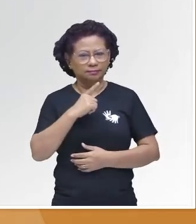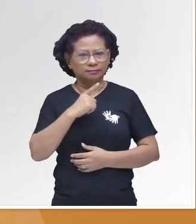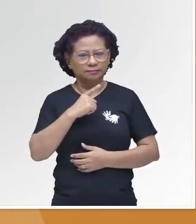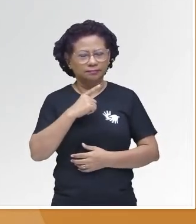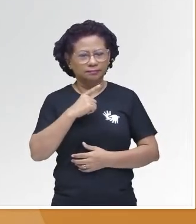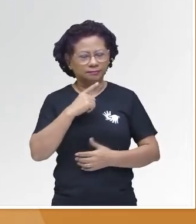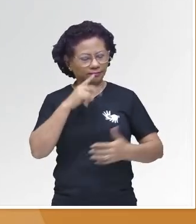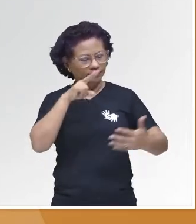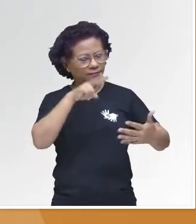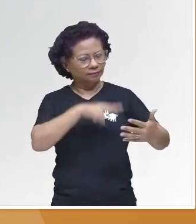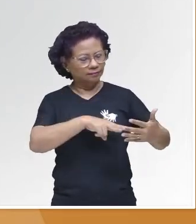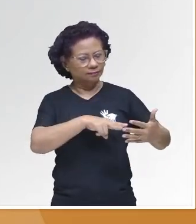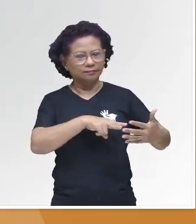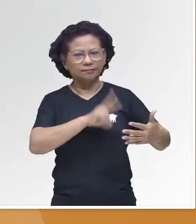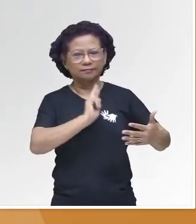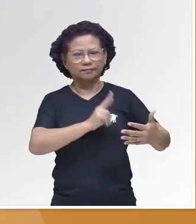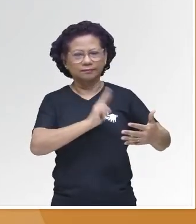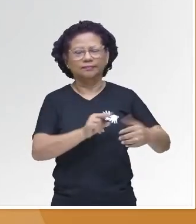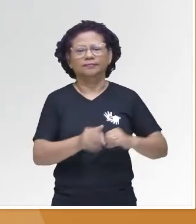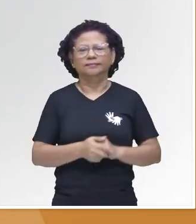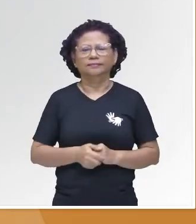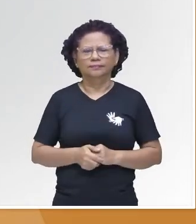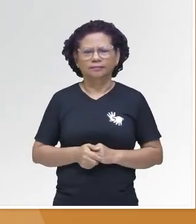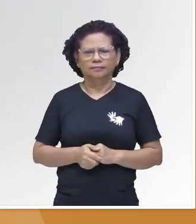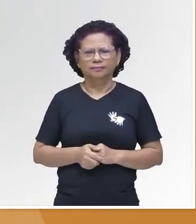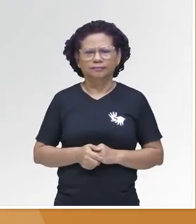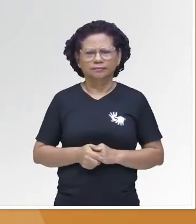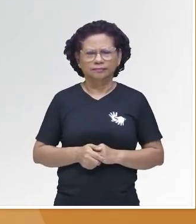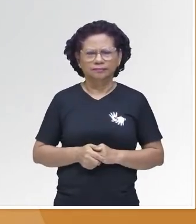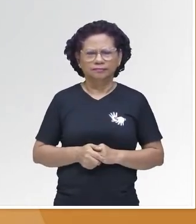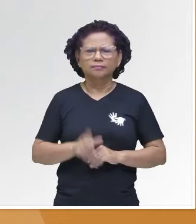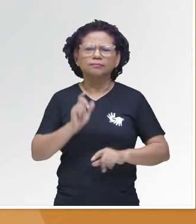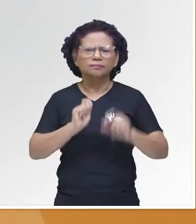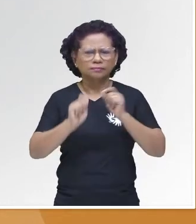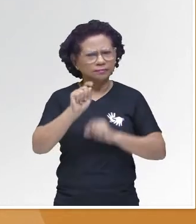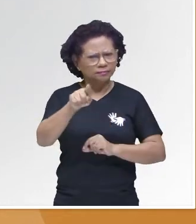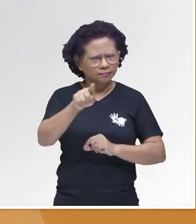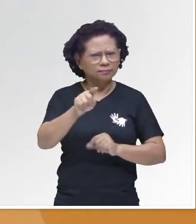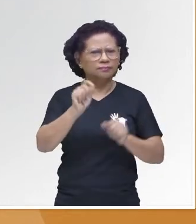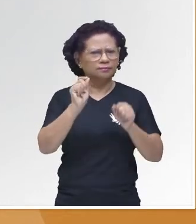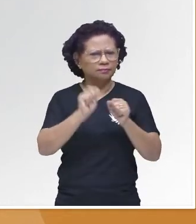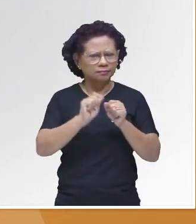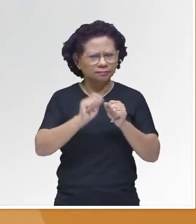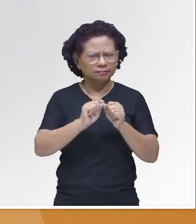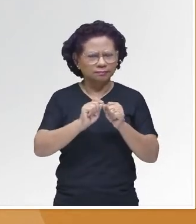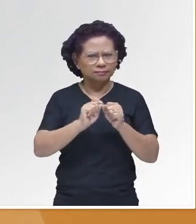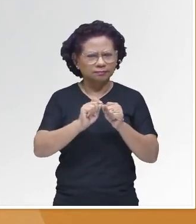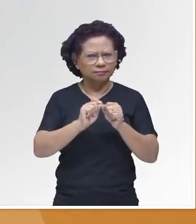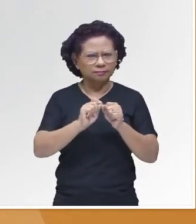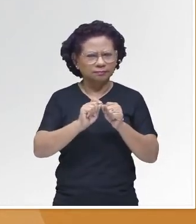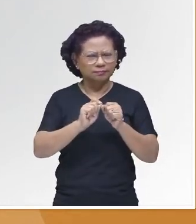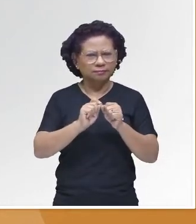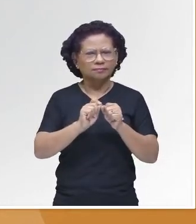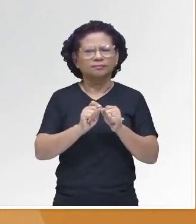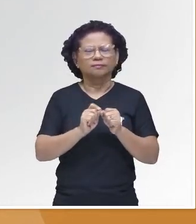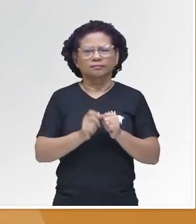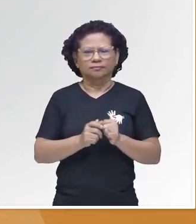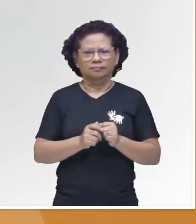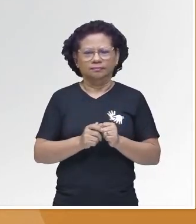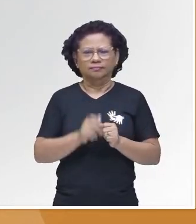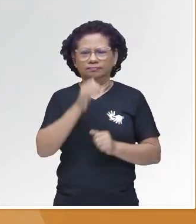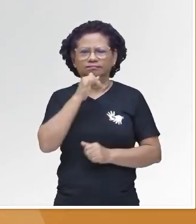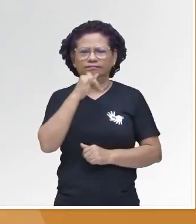questionamento. O que você faz para evitar o desperdício de energia na sua casa ou na sua